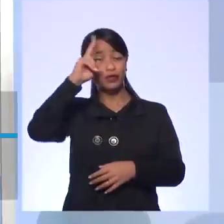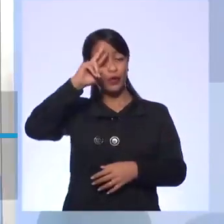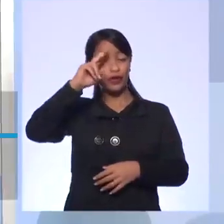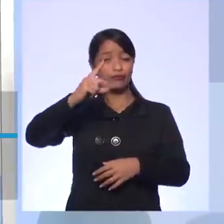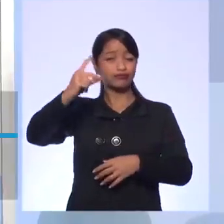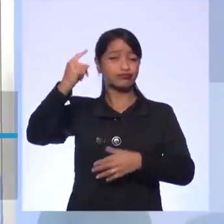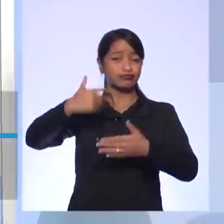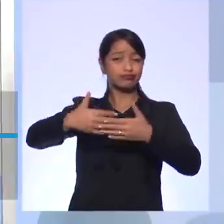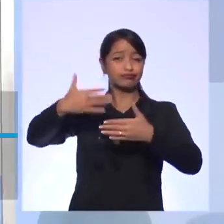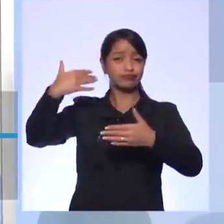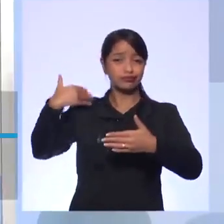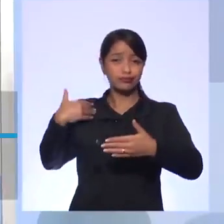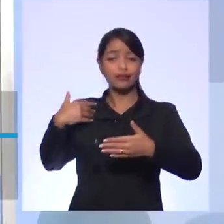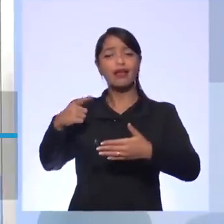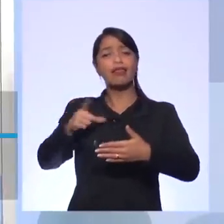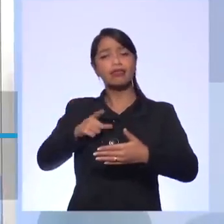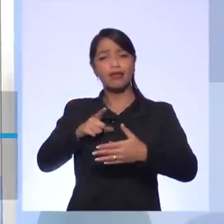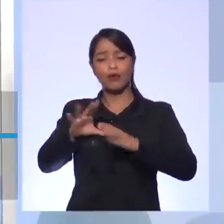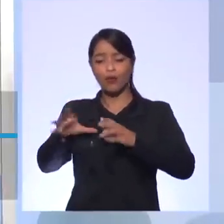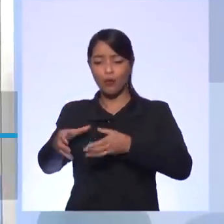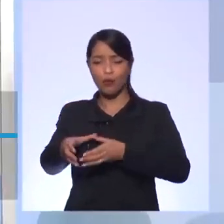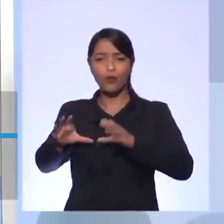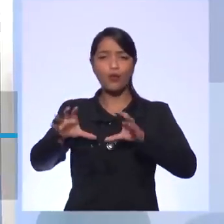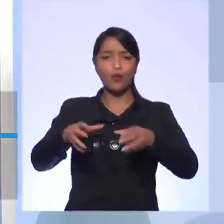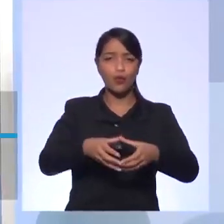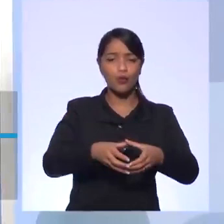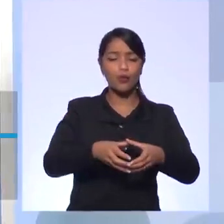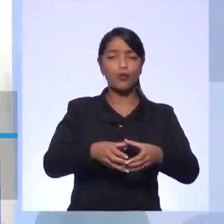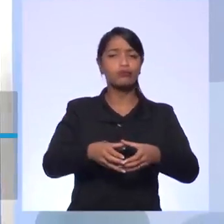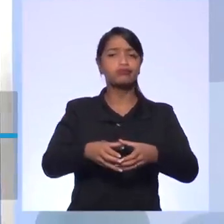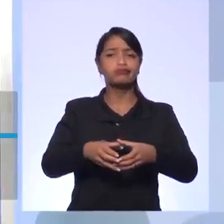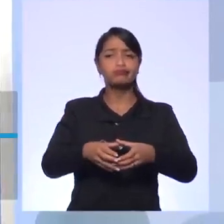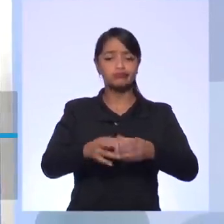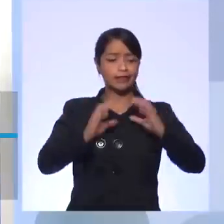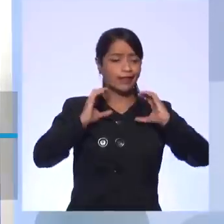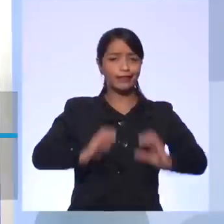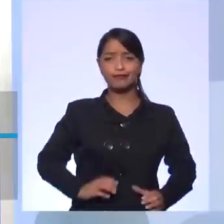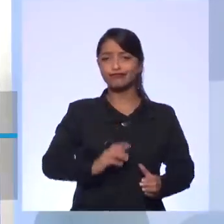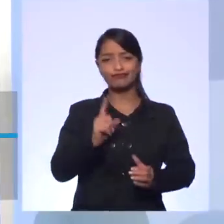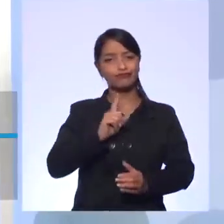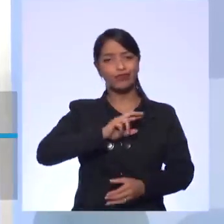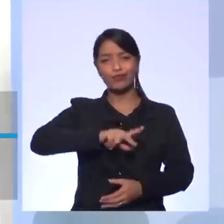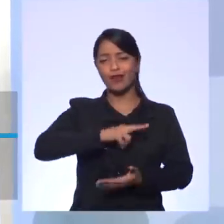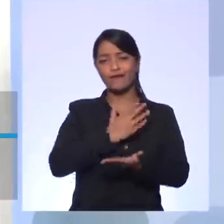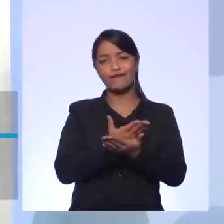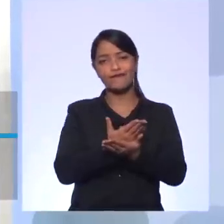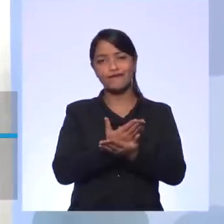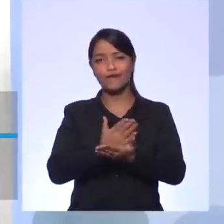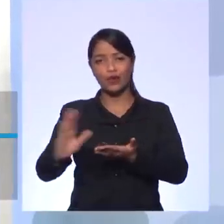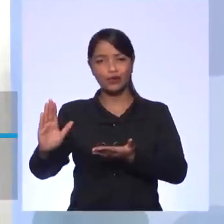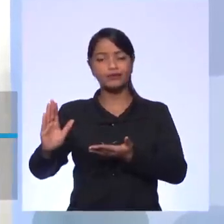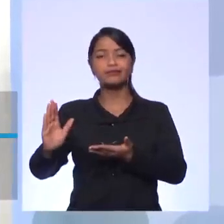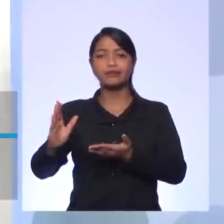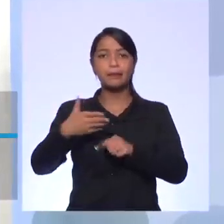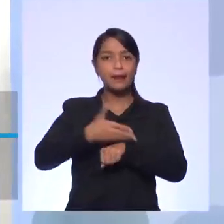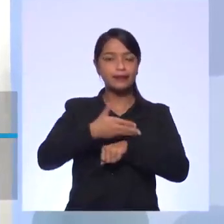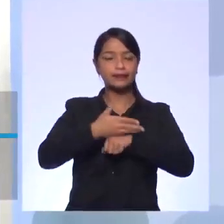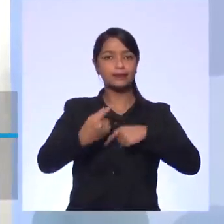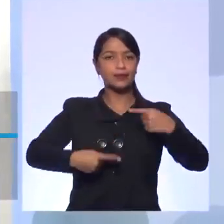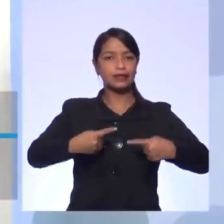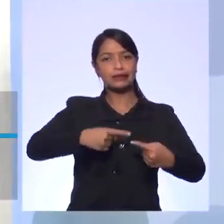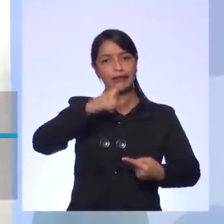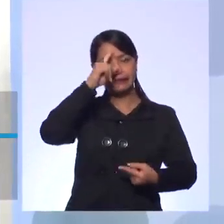antiga, alguns grupos sociais que estão fora da cidadania, que estão fora das decisões